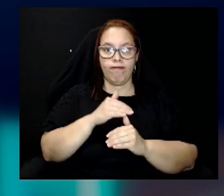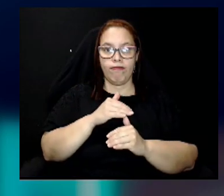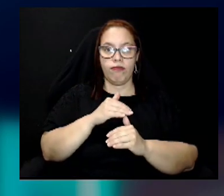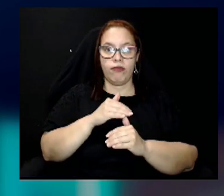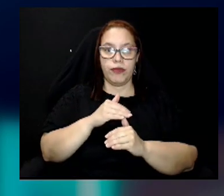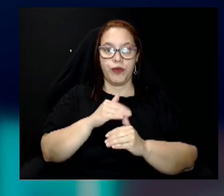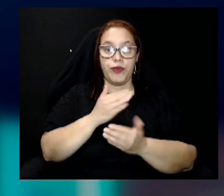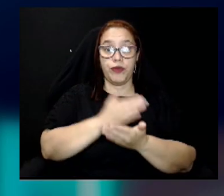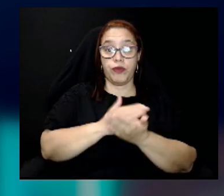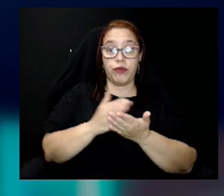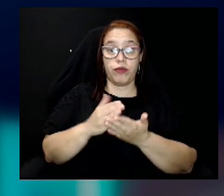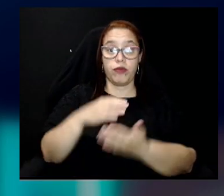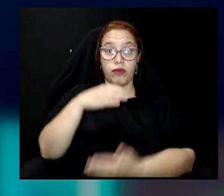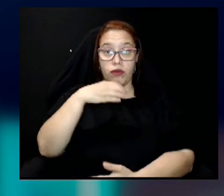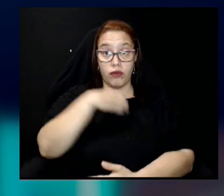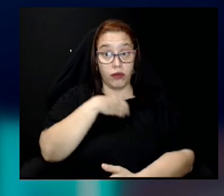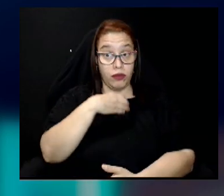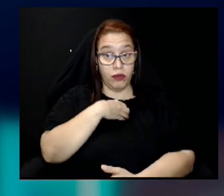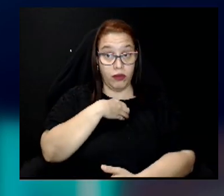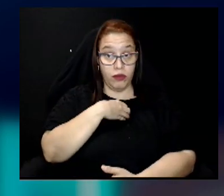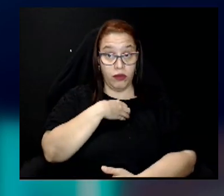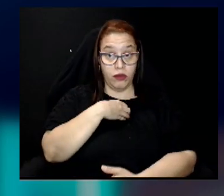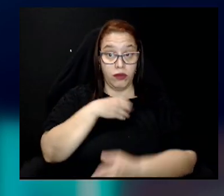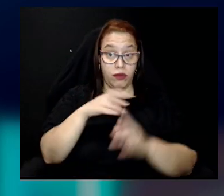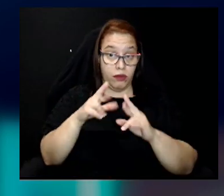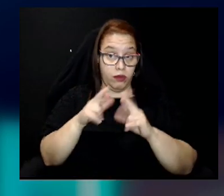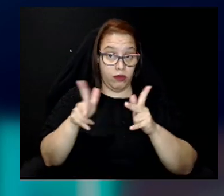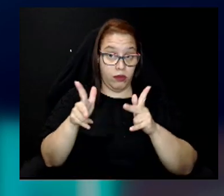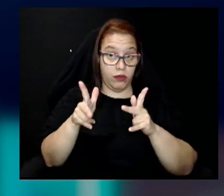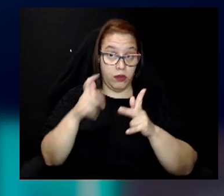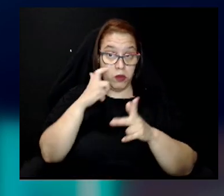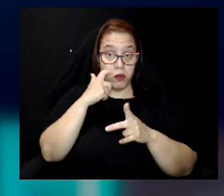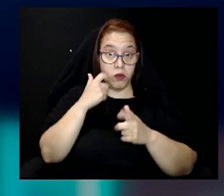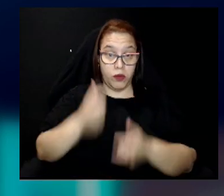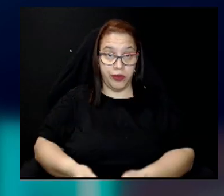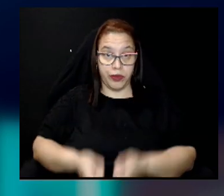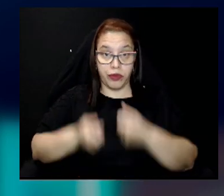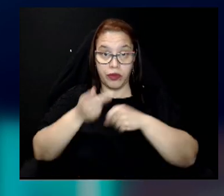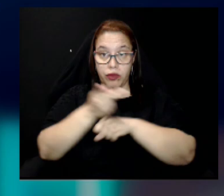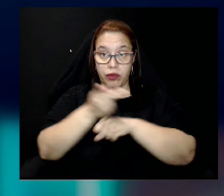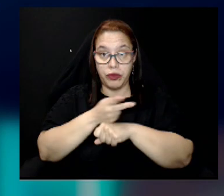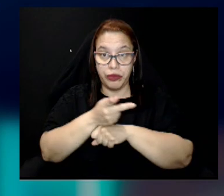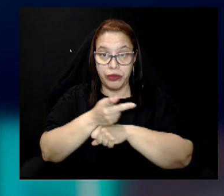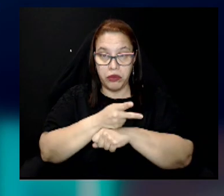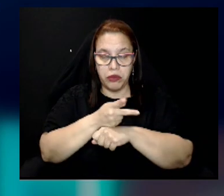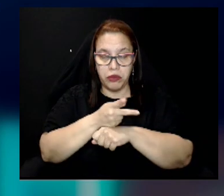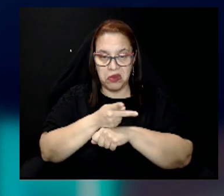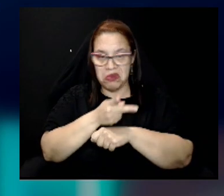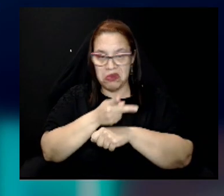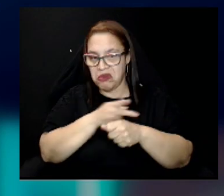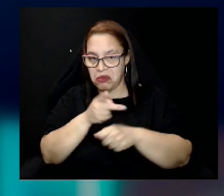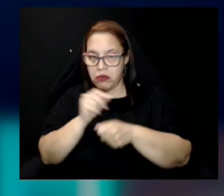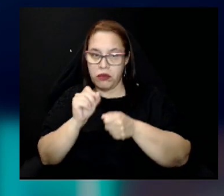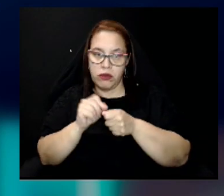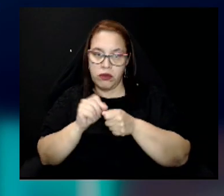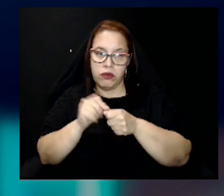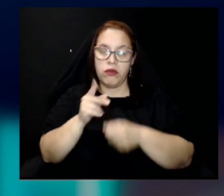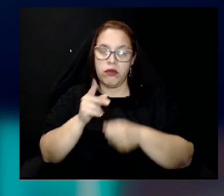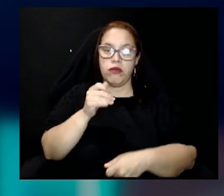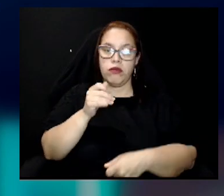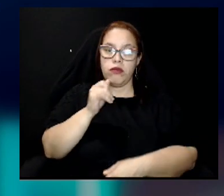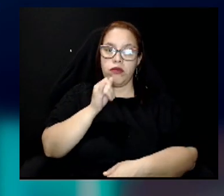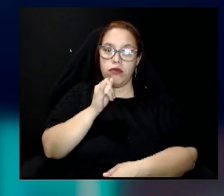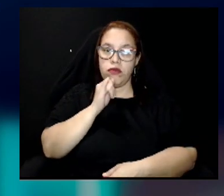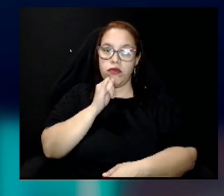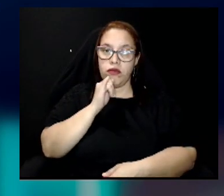os sintomas. Então, diferente de muitos cânceres em que a gente procura eles, a gente vai fazer, por exemplo, a mamografia na